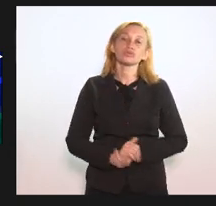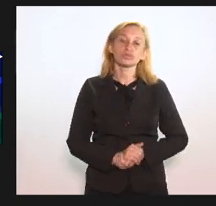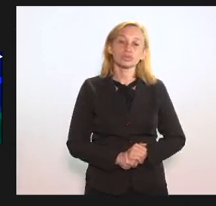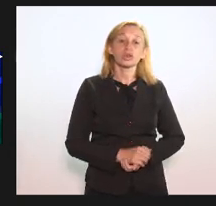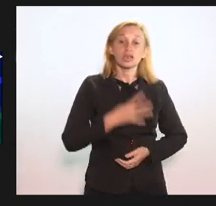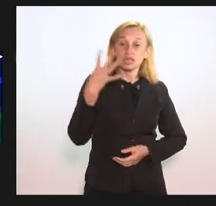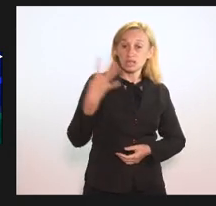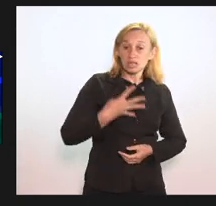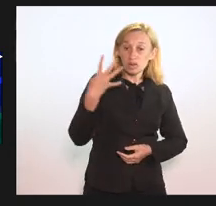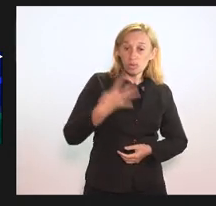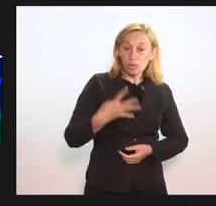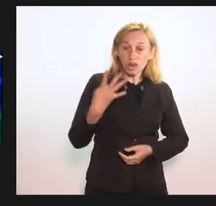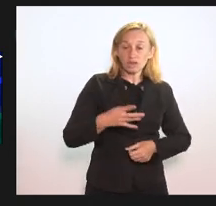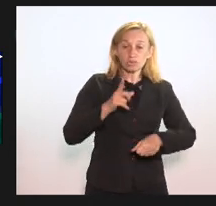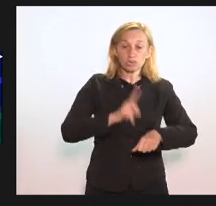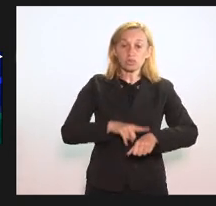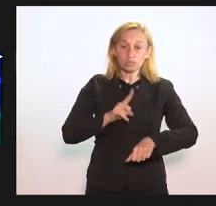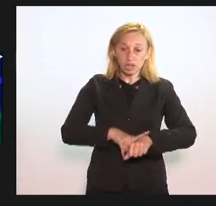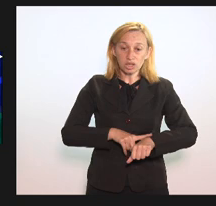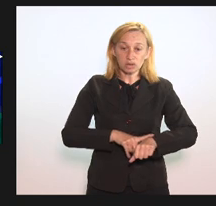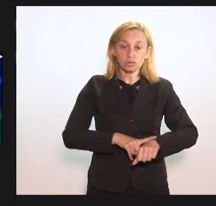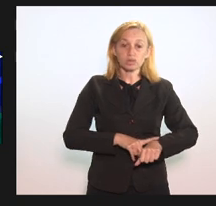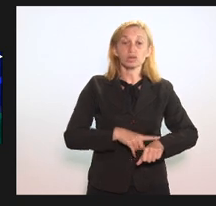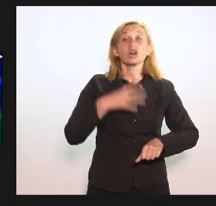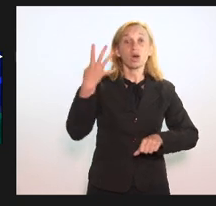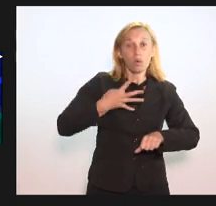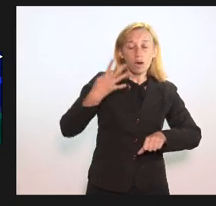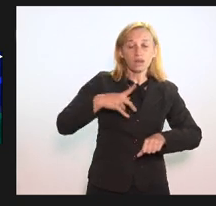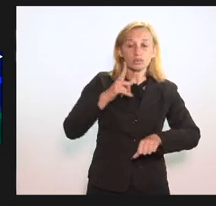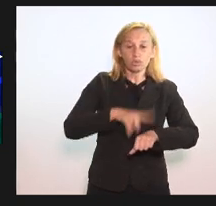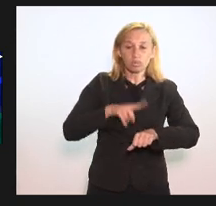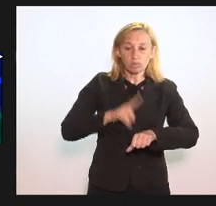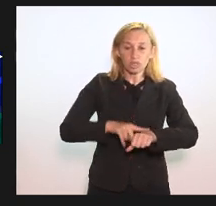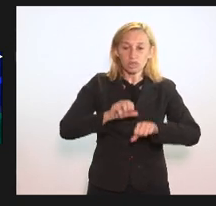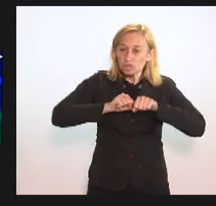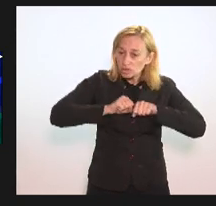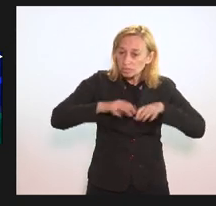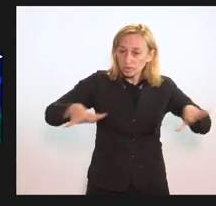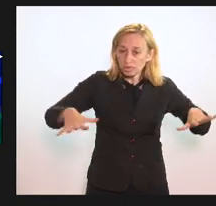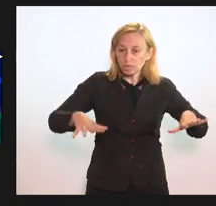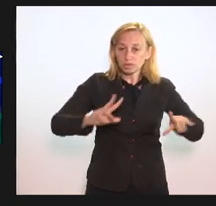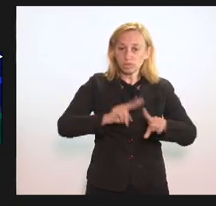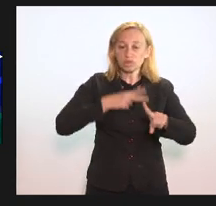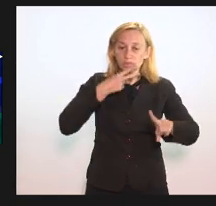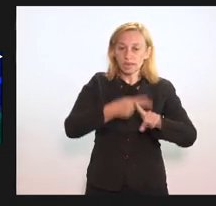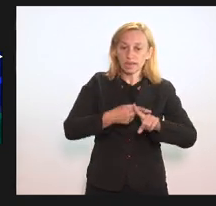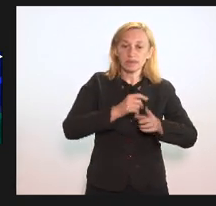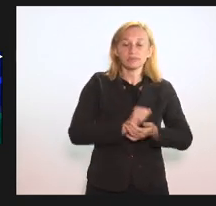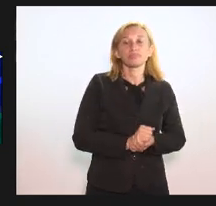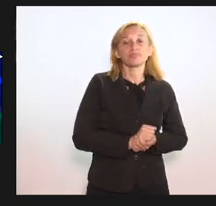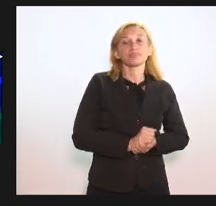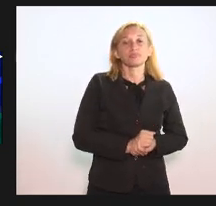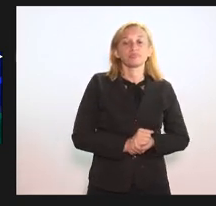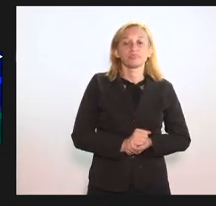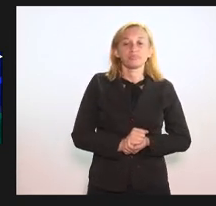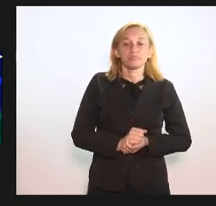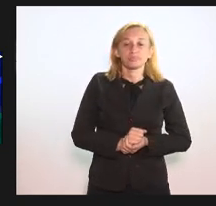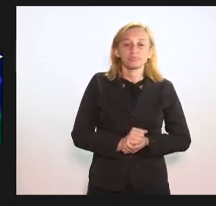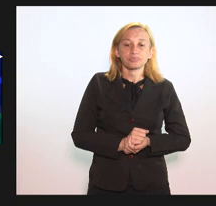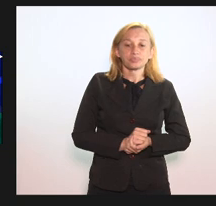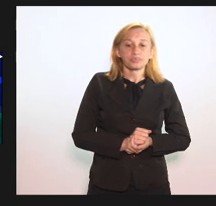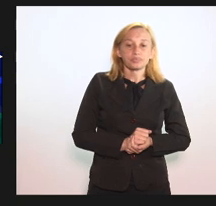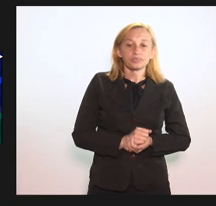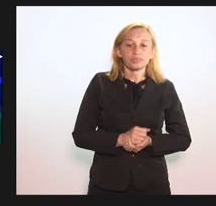quarta onda porquê a segunda não já estamos na quarta onda para quem não sabe e deixar aí e